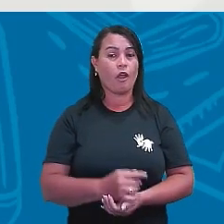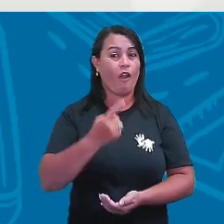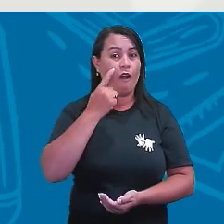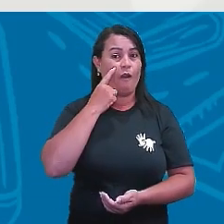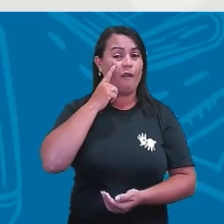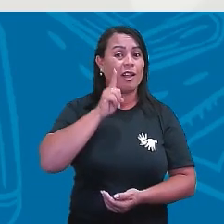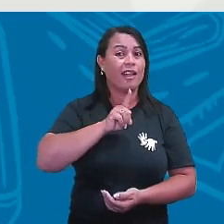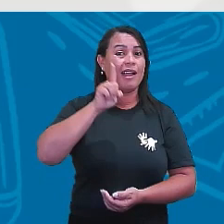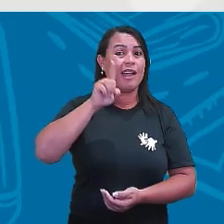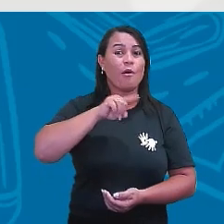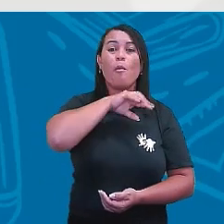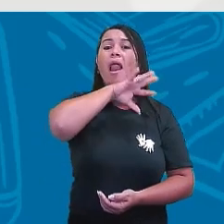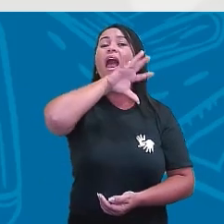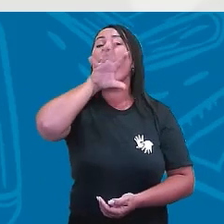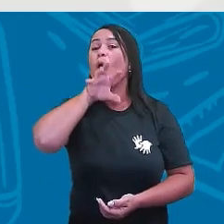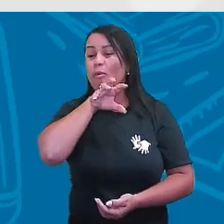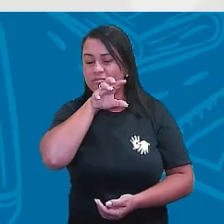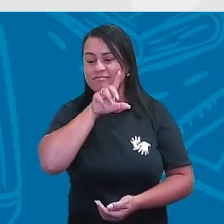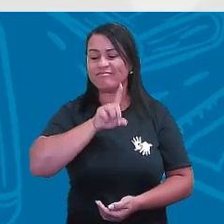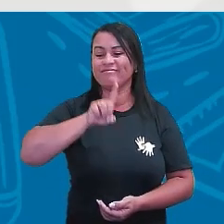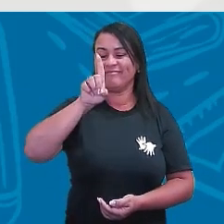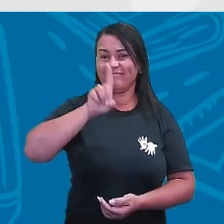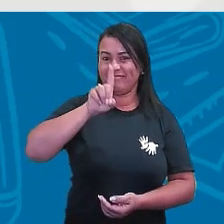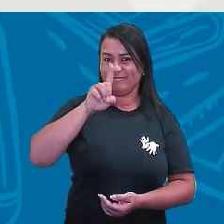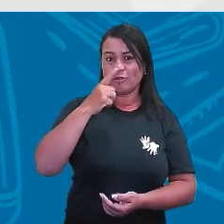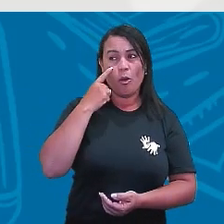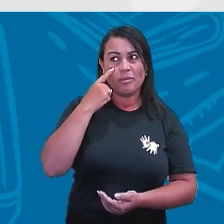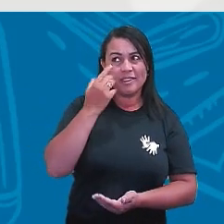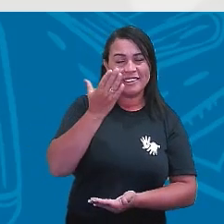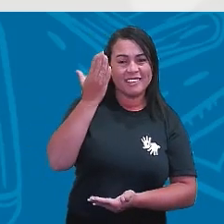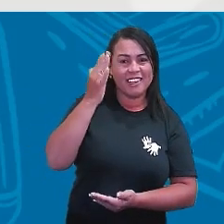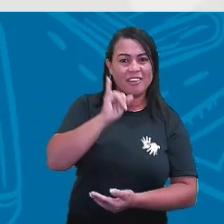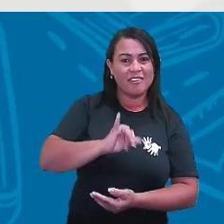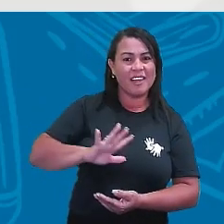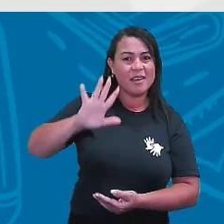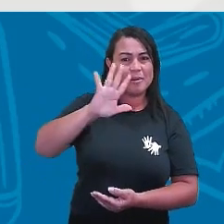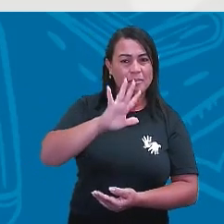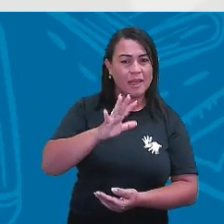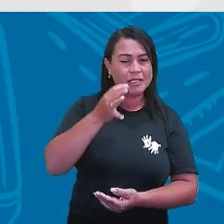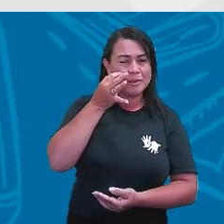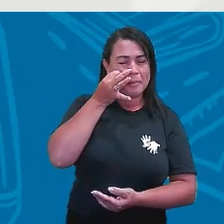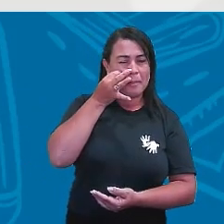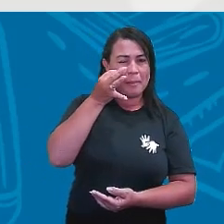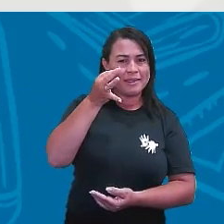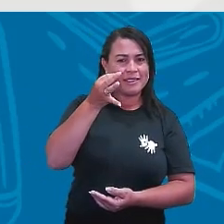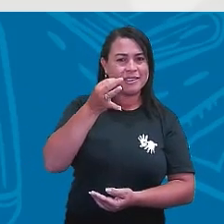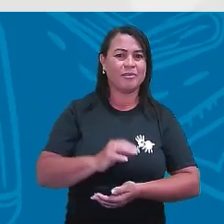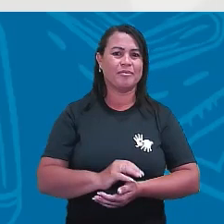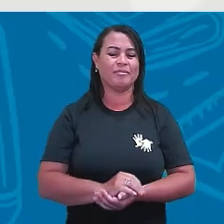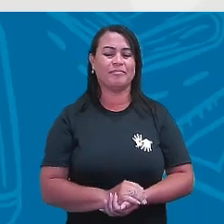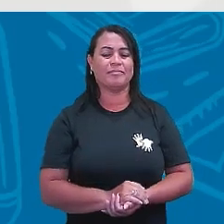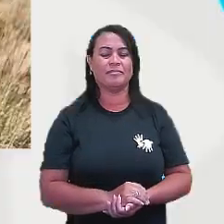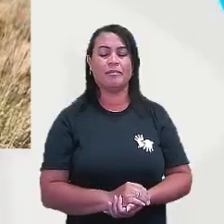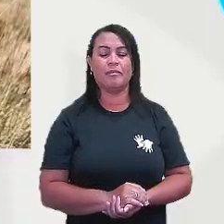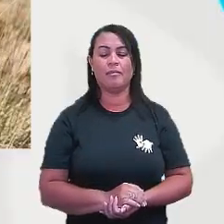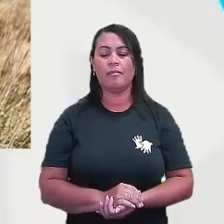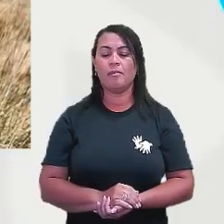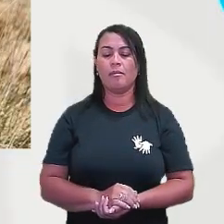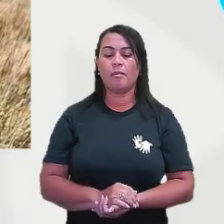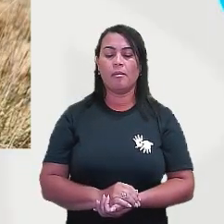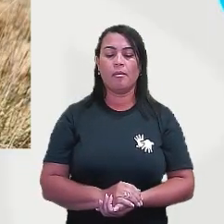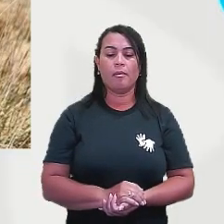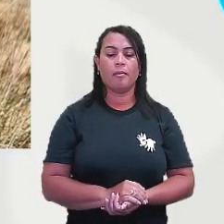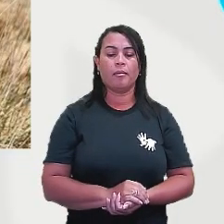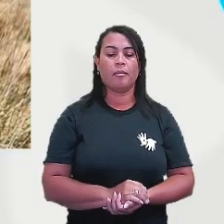Olha aí, o leão. Vamos observar a imagem e prestar atenção no que a professora está lendo.